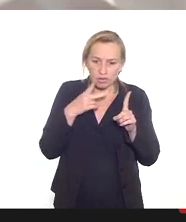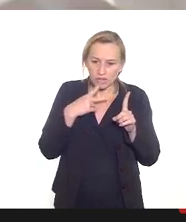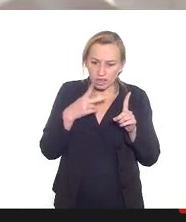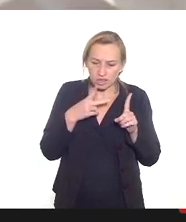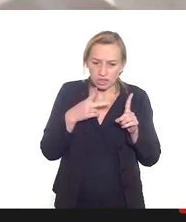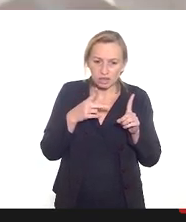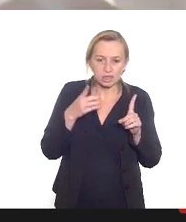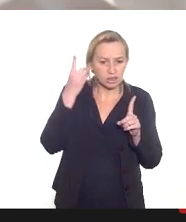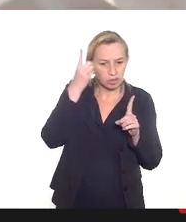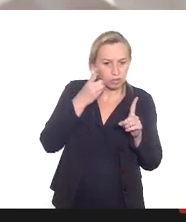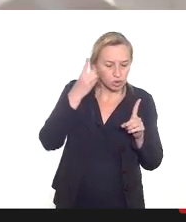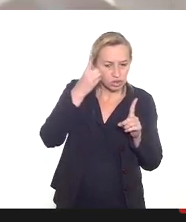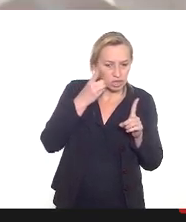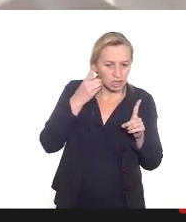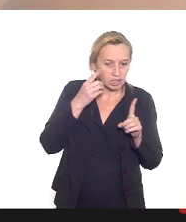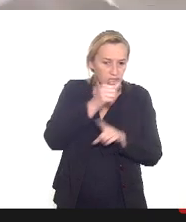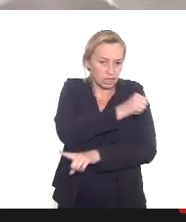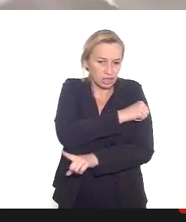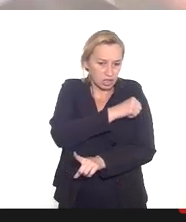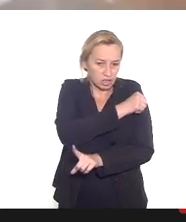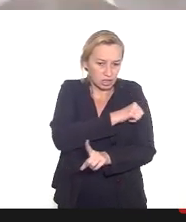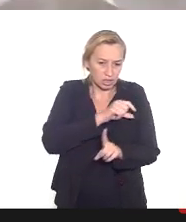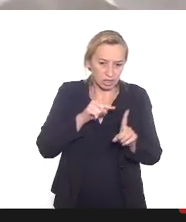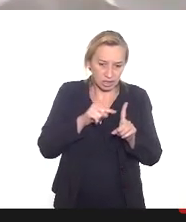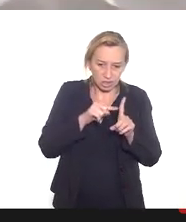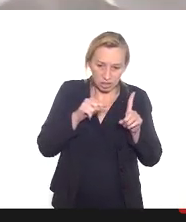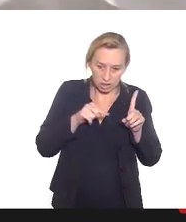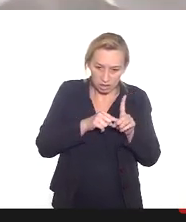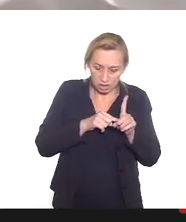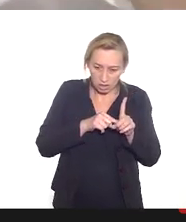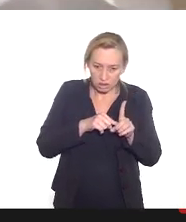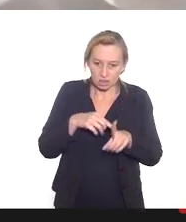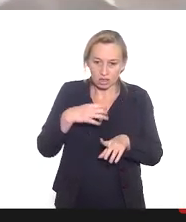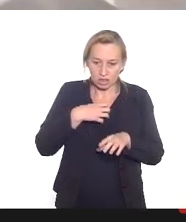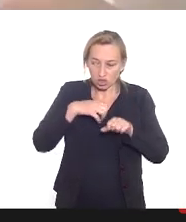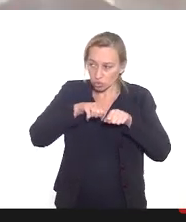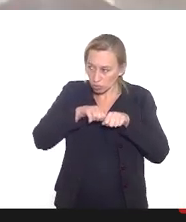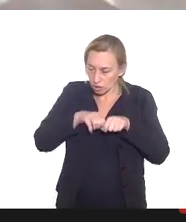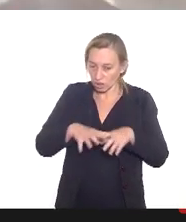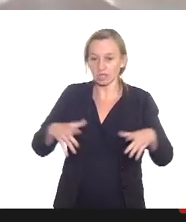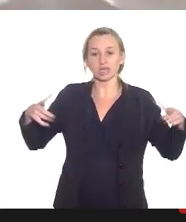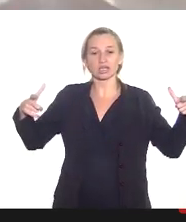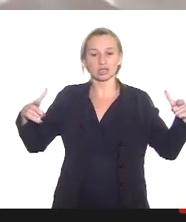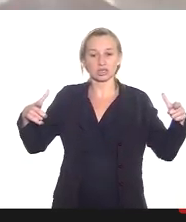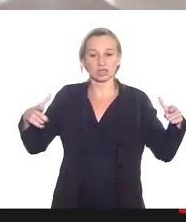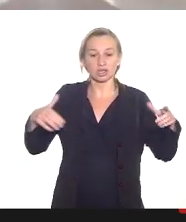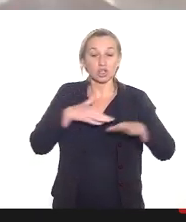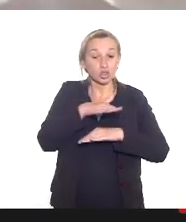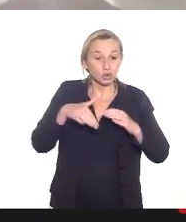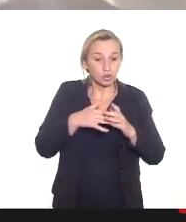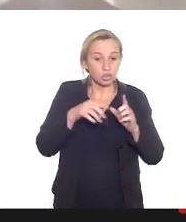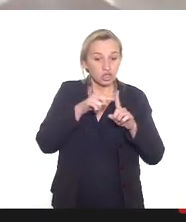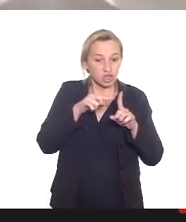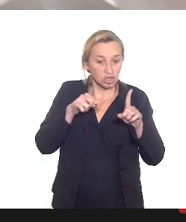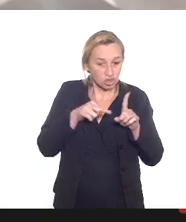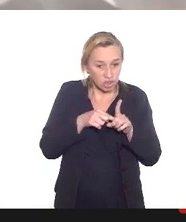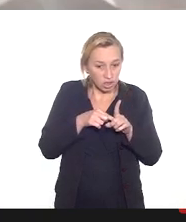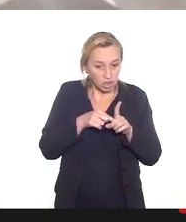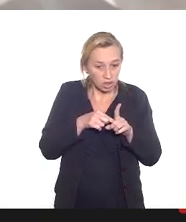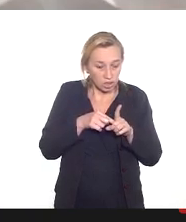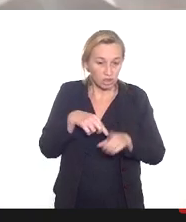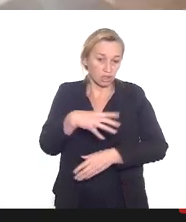na Rejane quando ela fala gestante ela fala em sentido lá para ele né todas as gestantes podem tomar